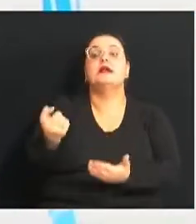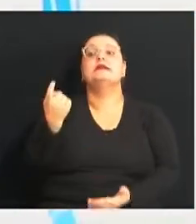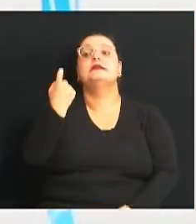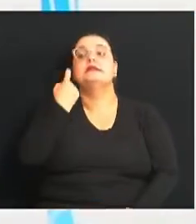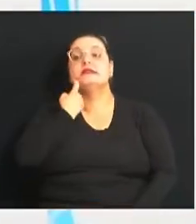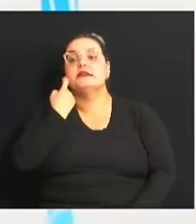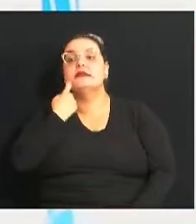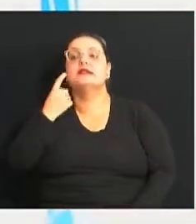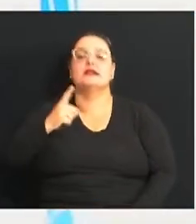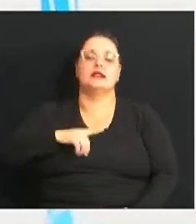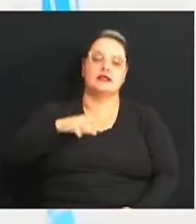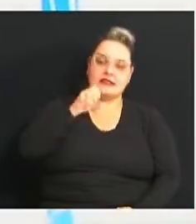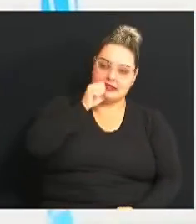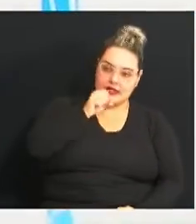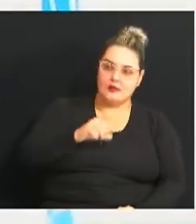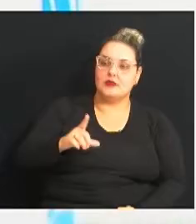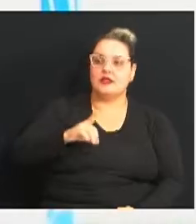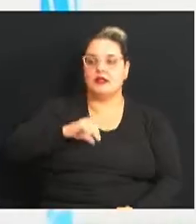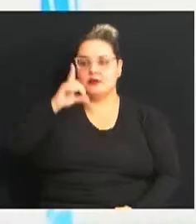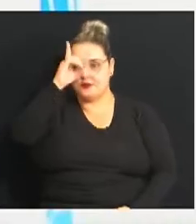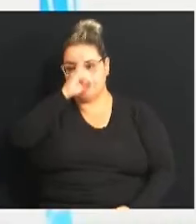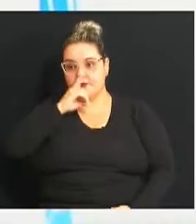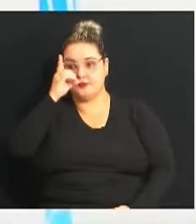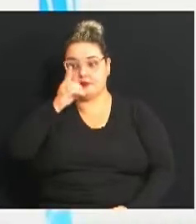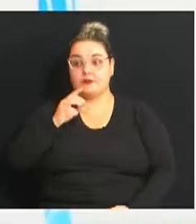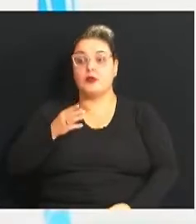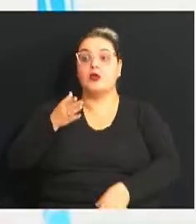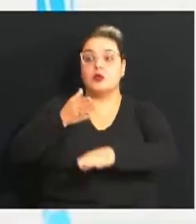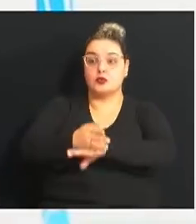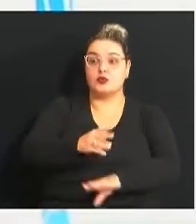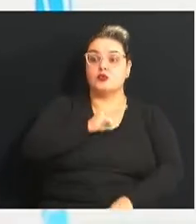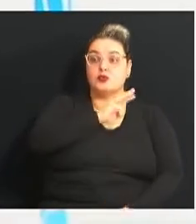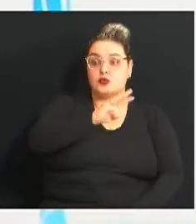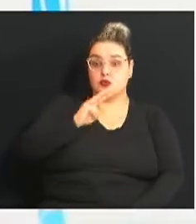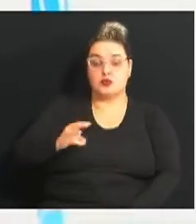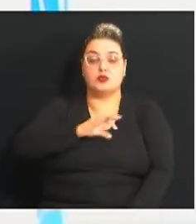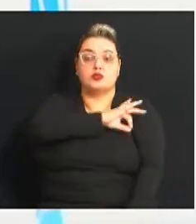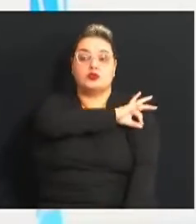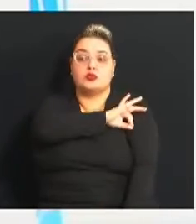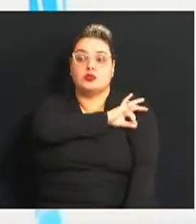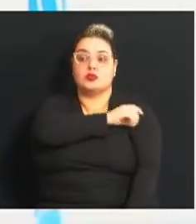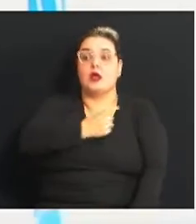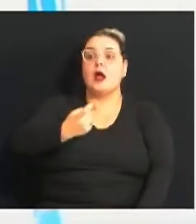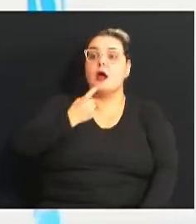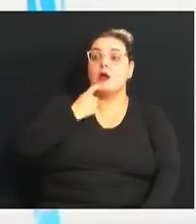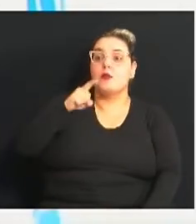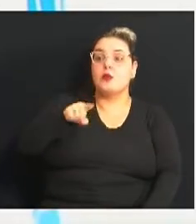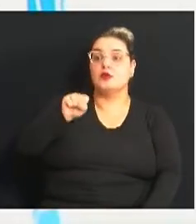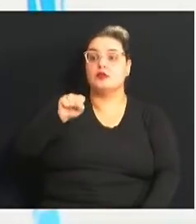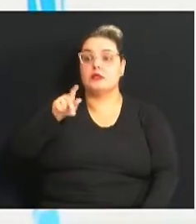no sábado, tem domingo. Entra lá no site da prefeitura